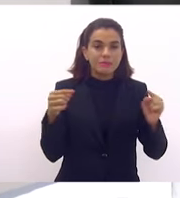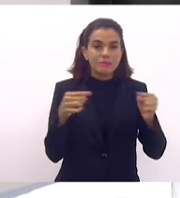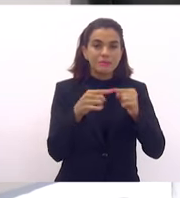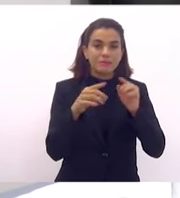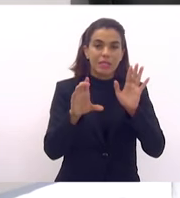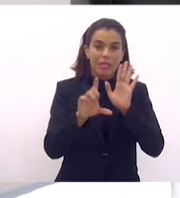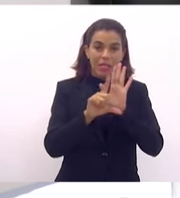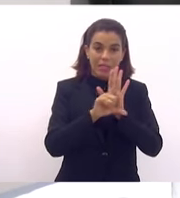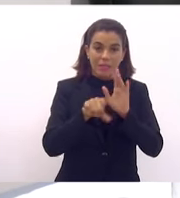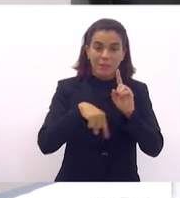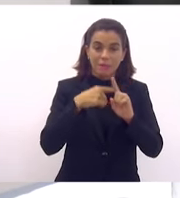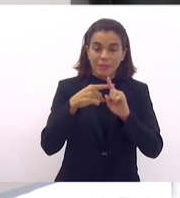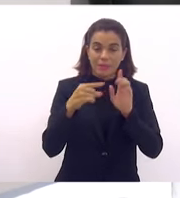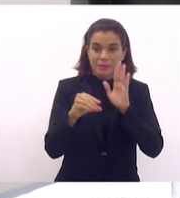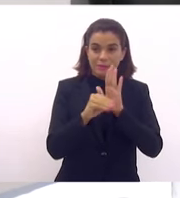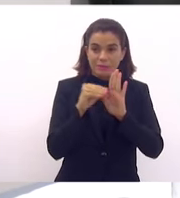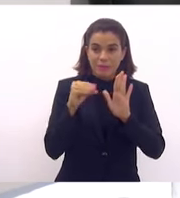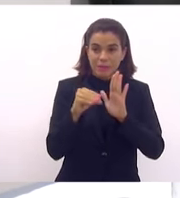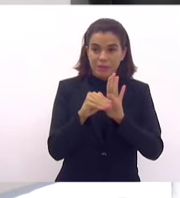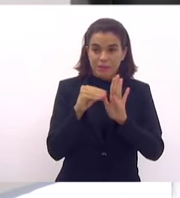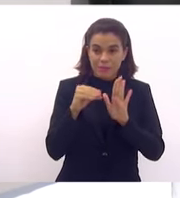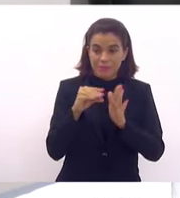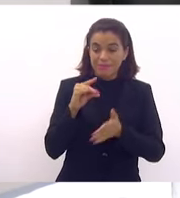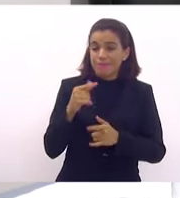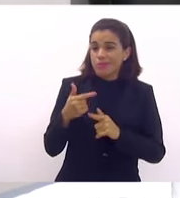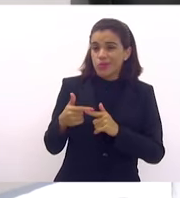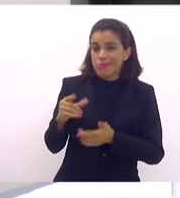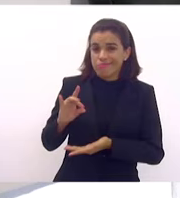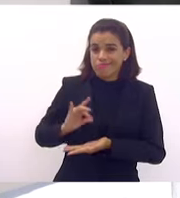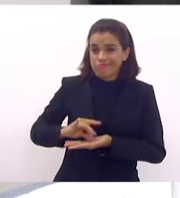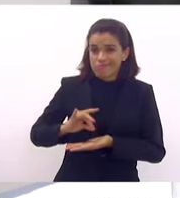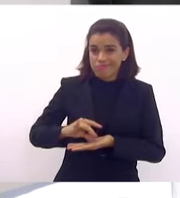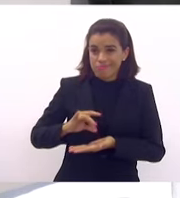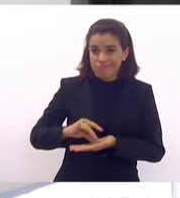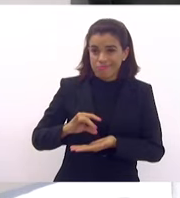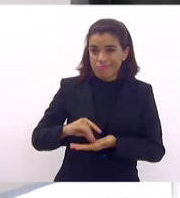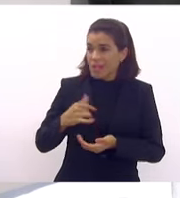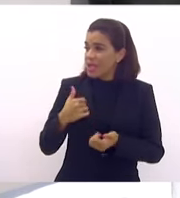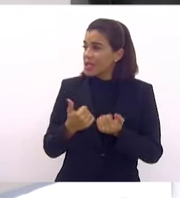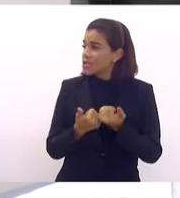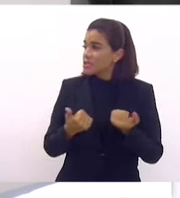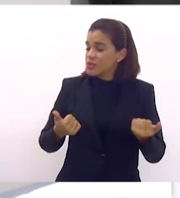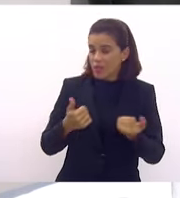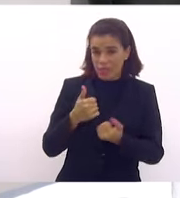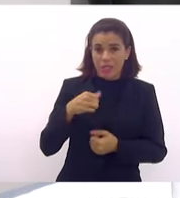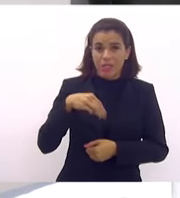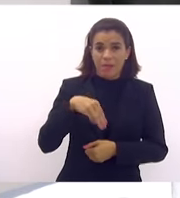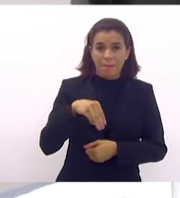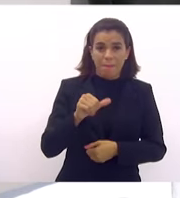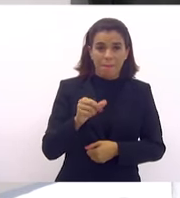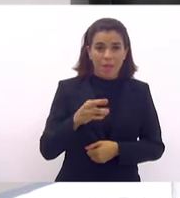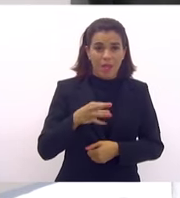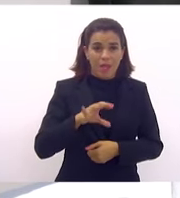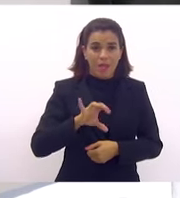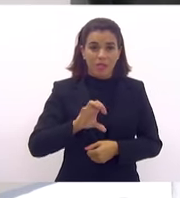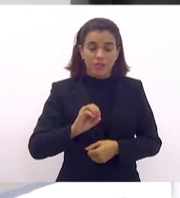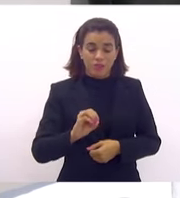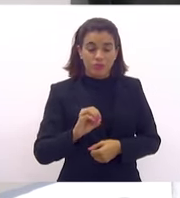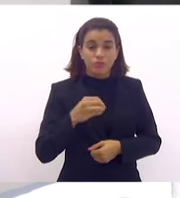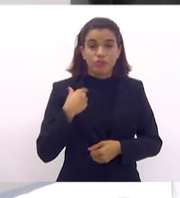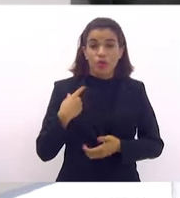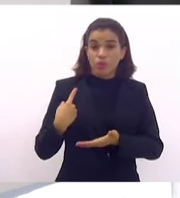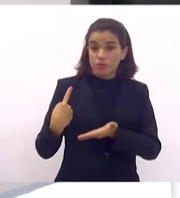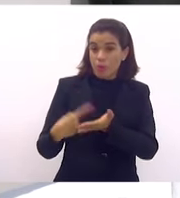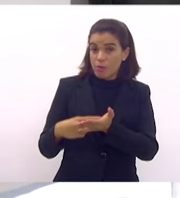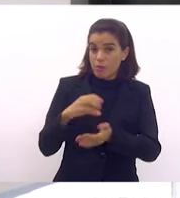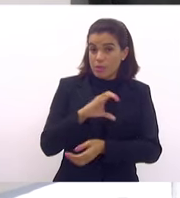com emendas. Na verdade, está aqui a assessoria do deputado Canela, nós fizemos um acordo na CCJ